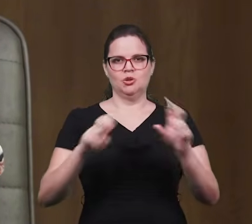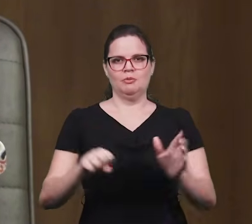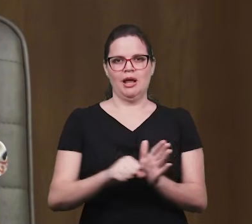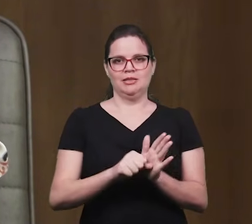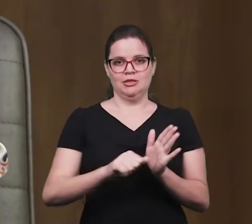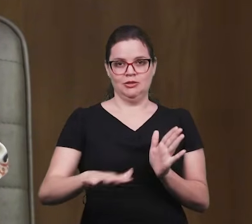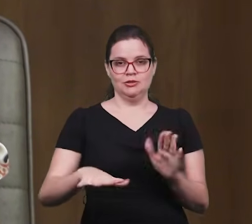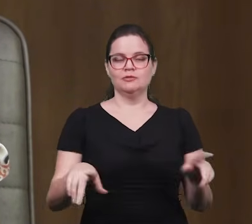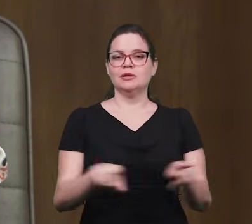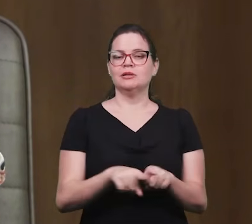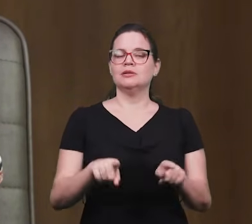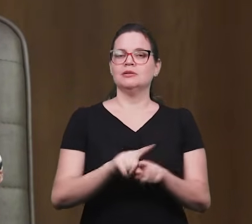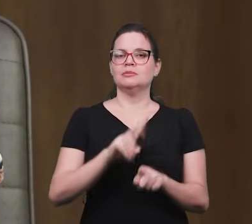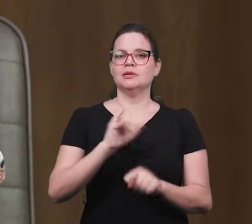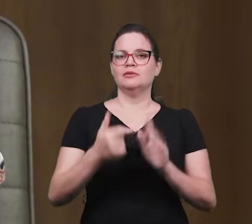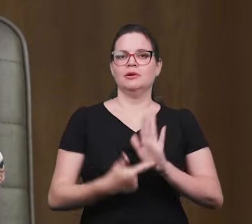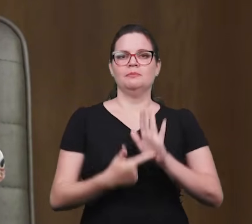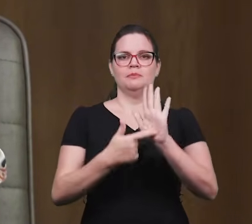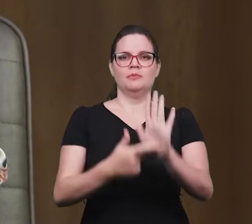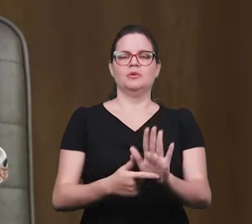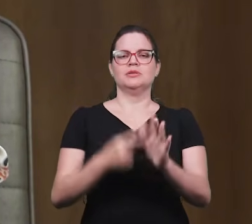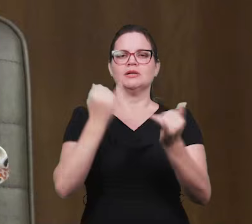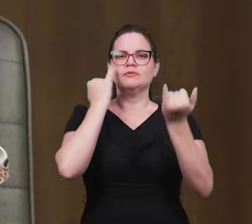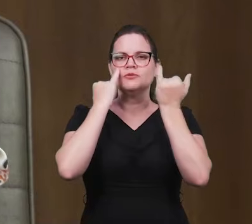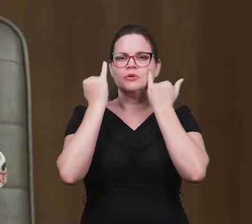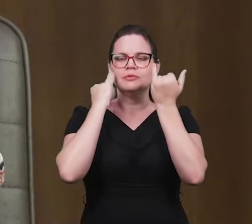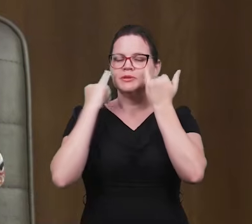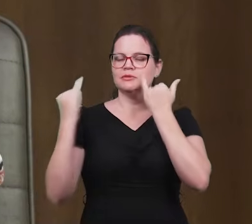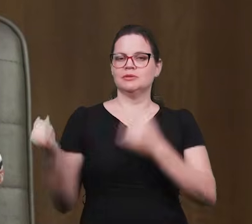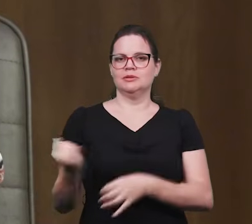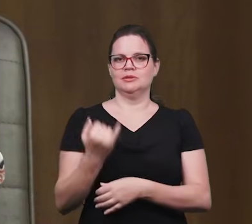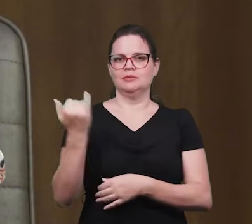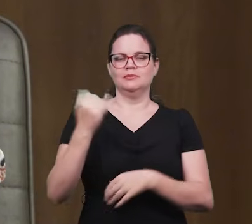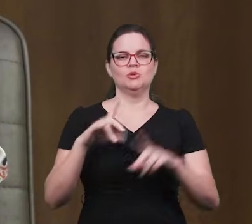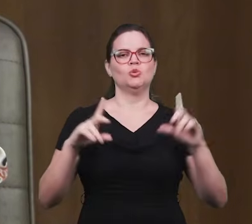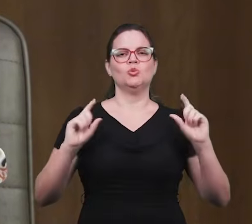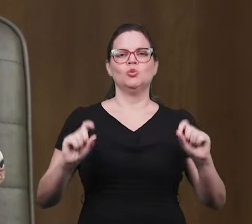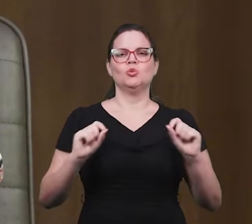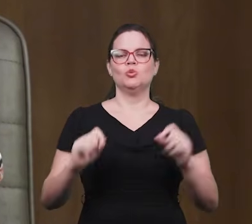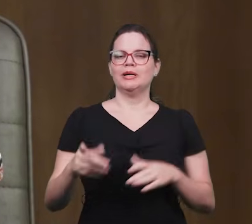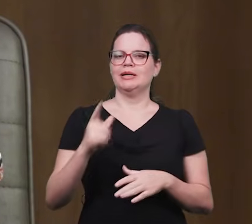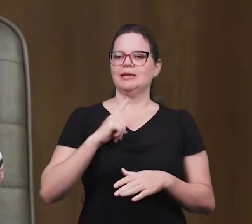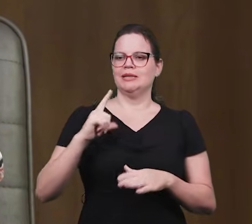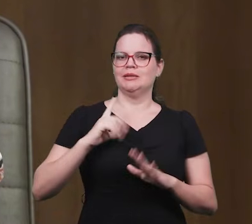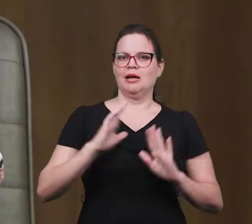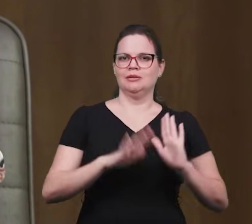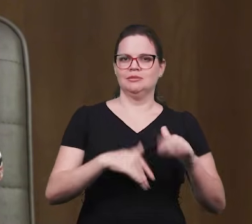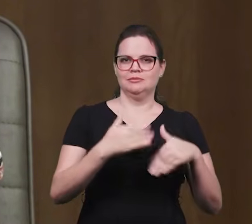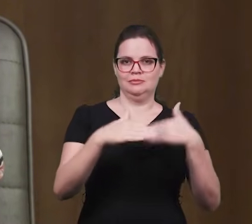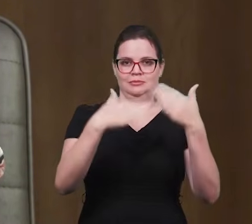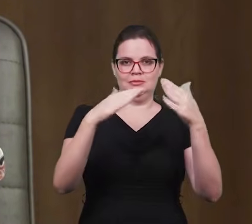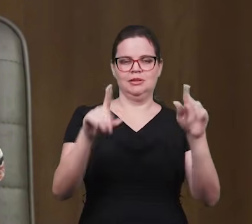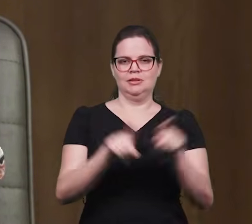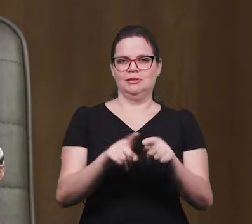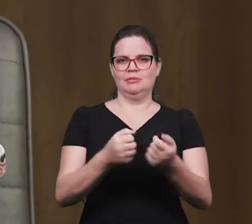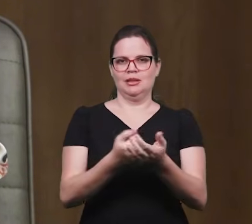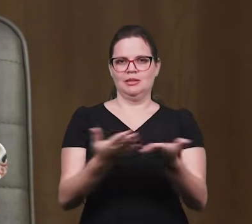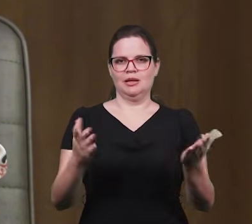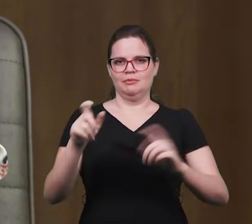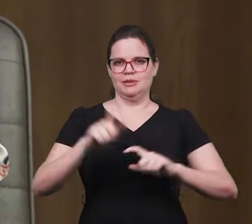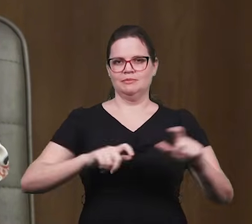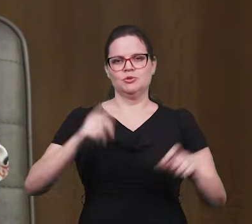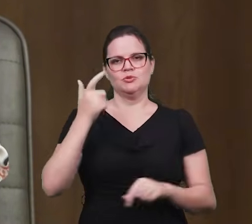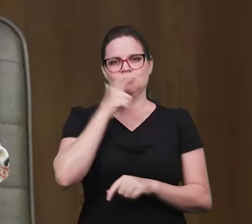vai nos trazer atualizações importantes sobre o que está sendo desenvolvido e